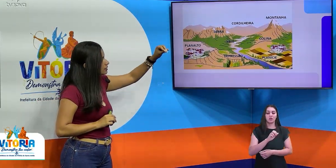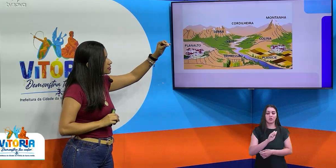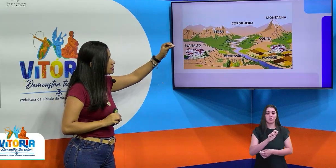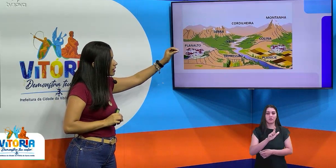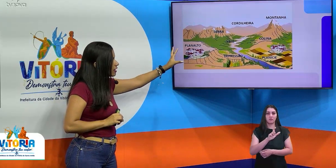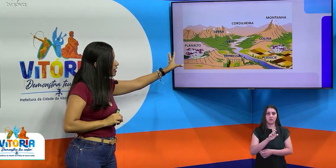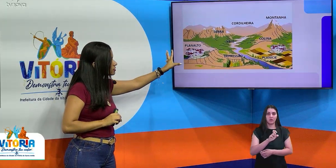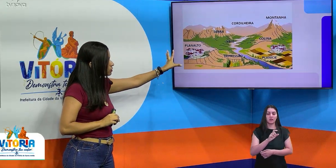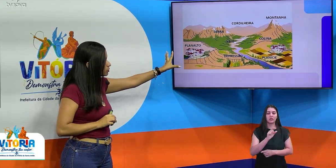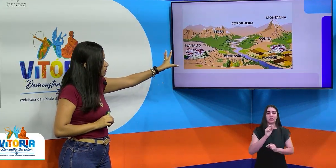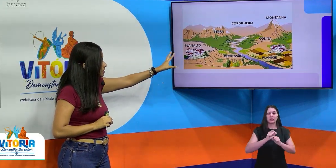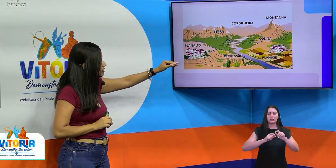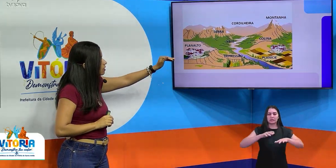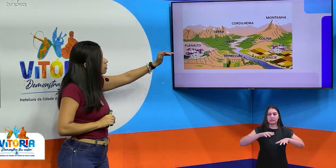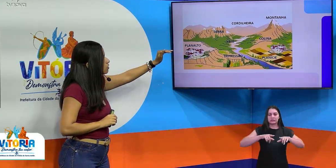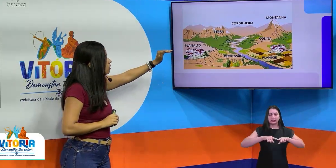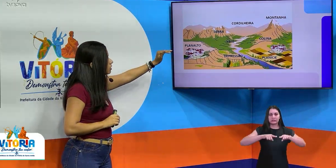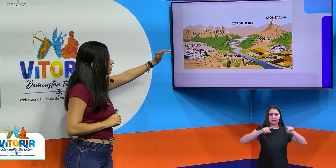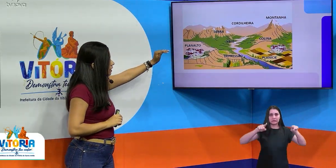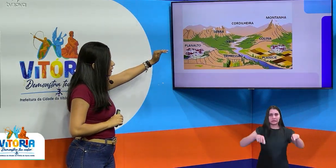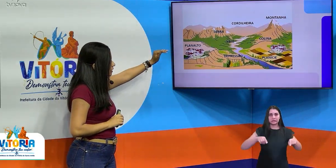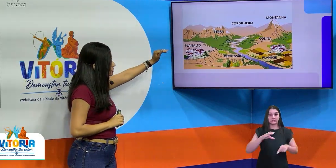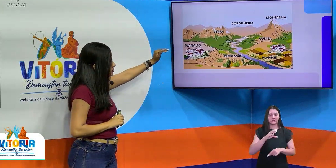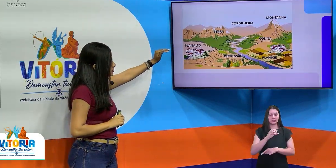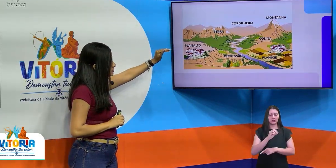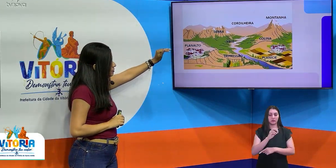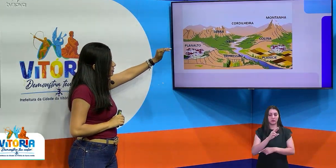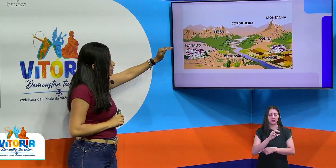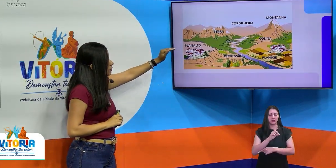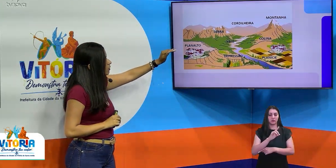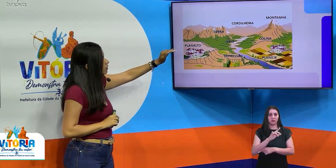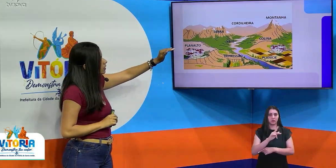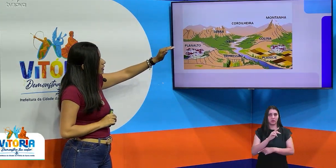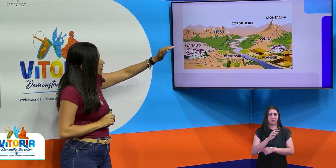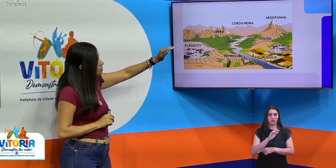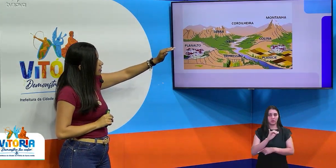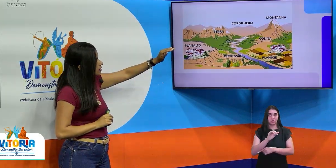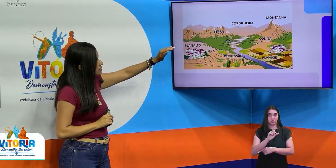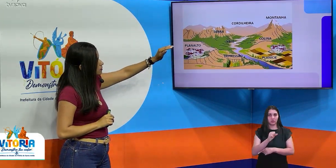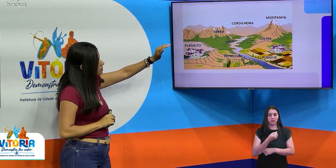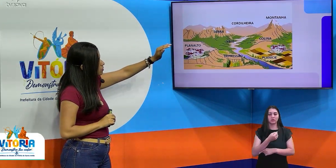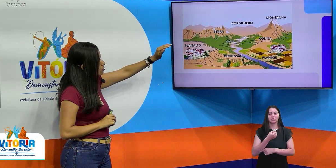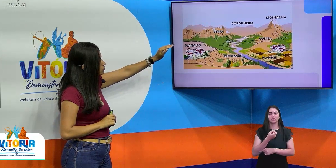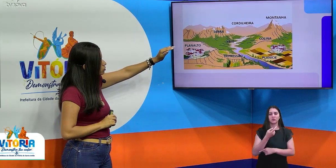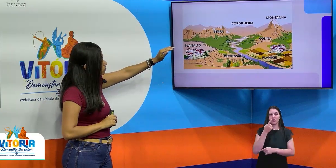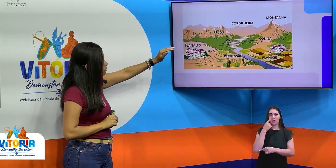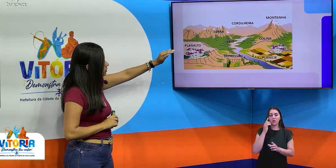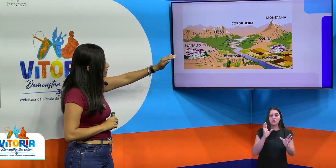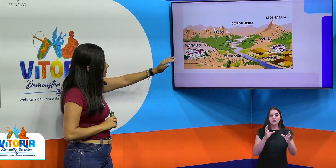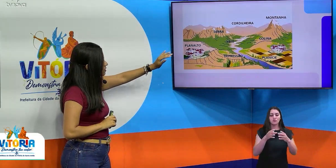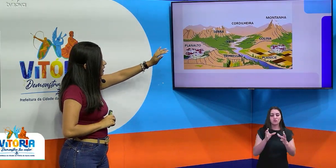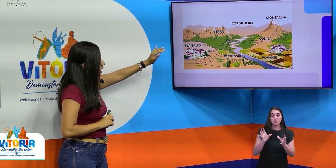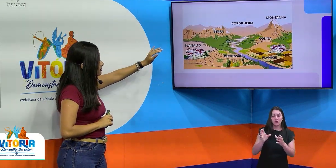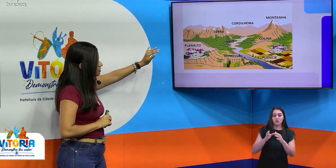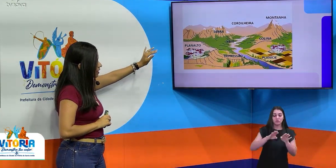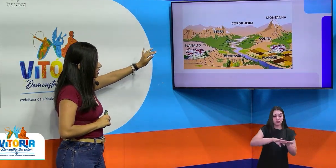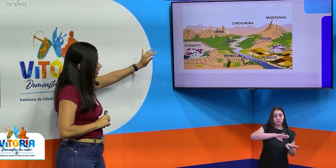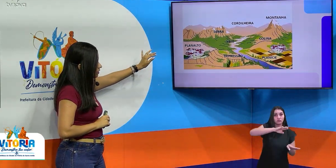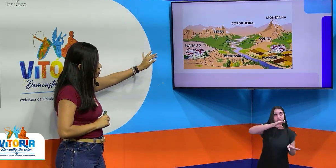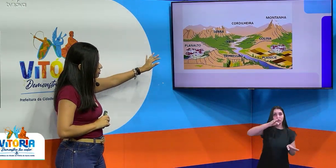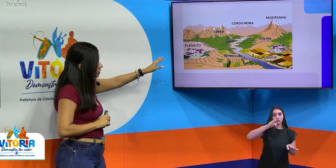fica entre serras e tudo mais. Cordilheiras, olha ali em cima, que são um conjunto de montanhas.